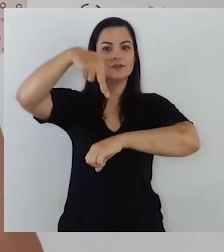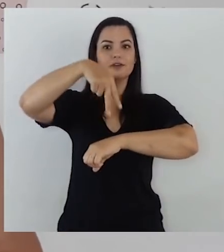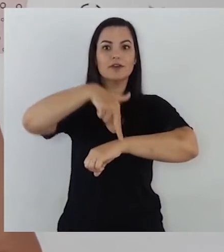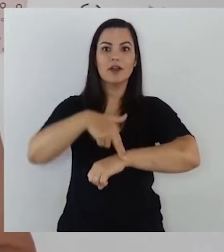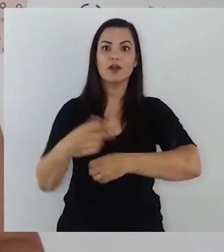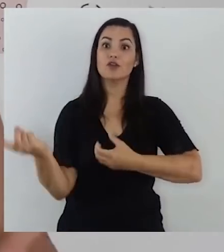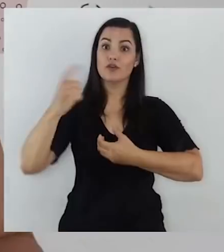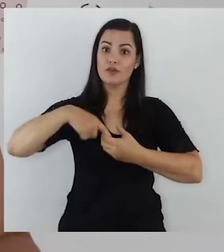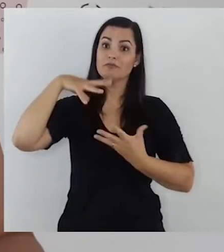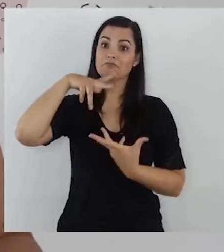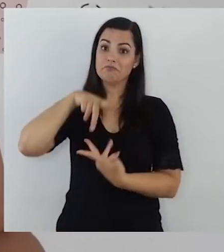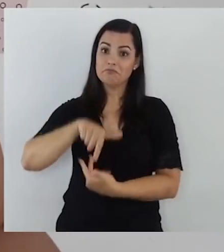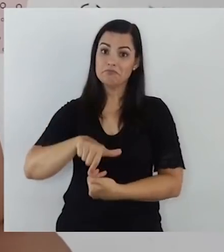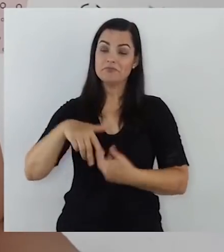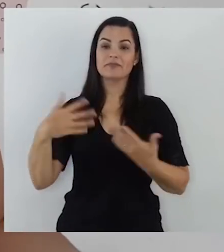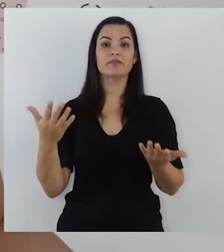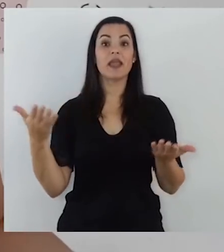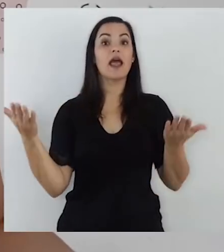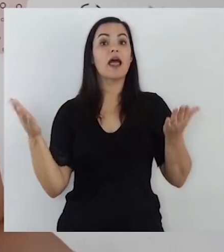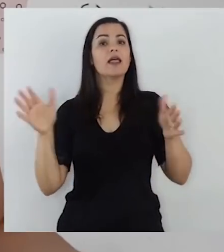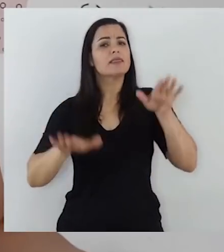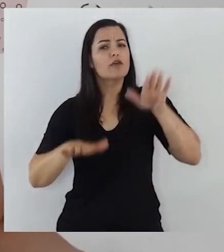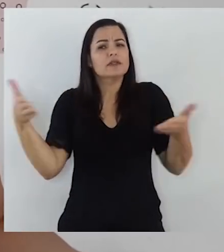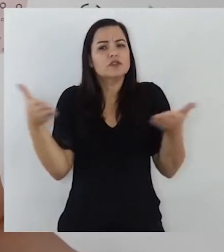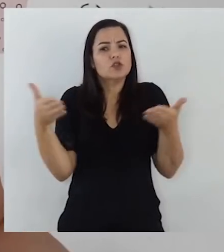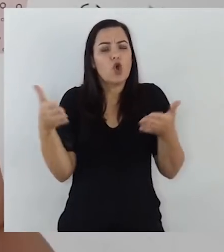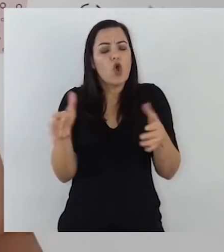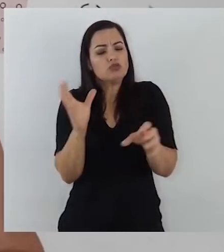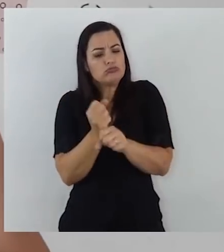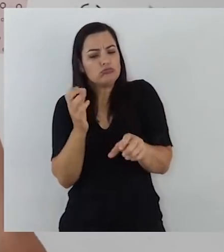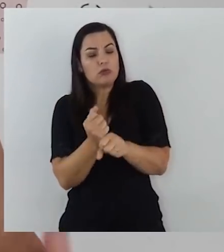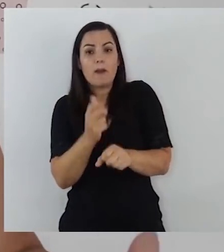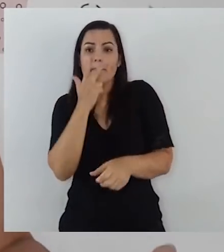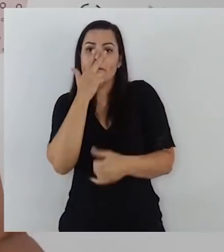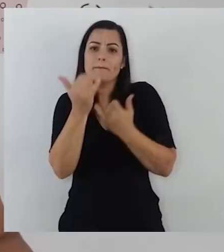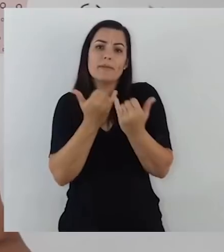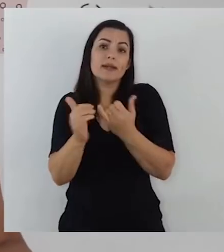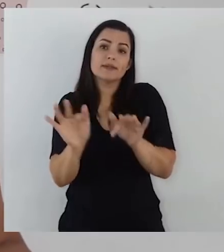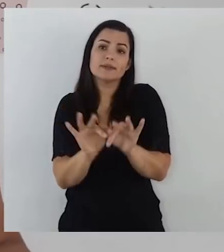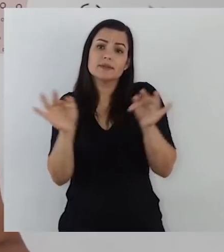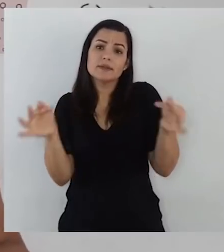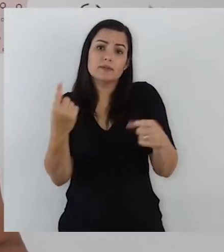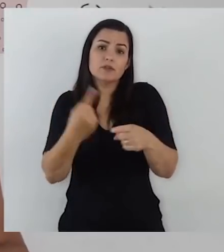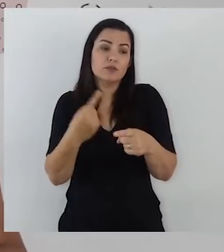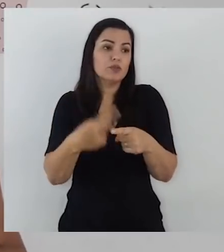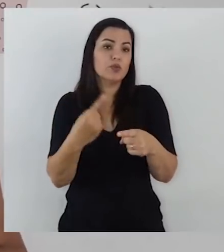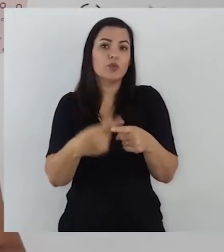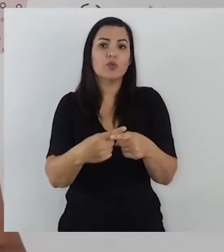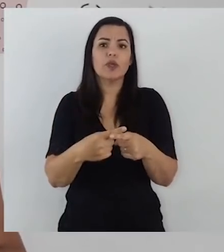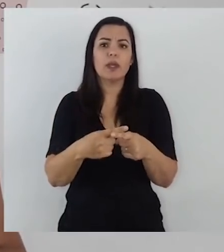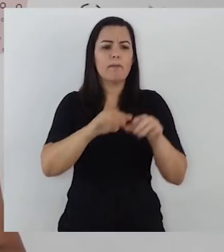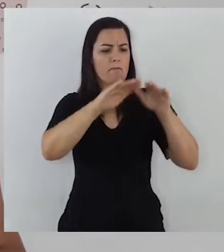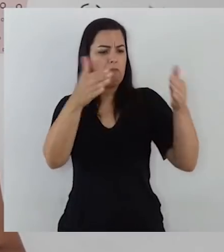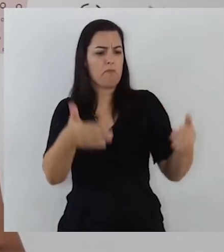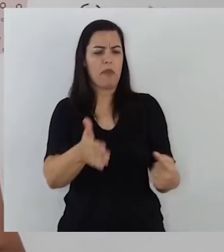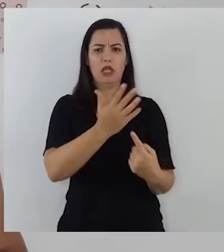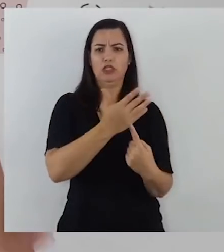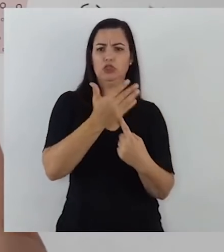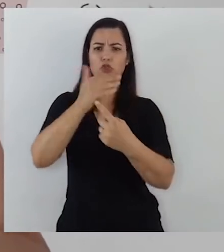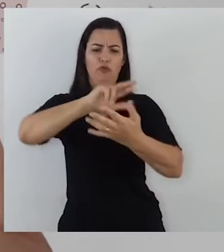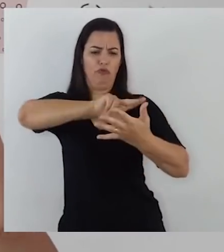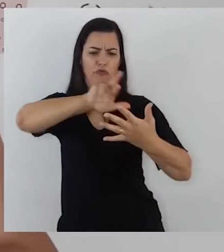Terra. Hoje, isso pode parecer um cálculo simples, onde muitos recursos tecnológicos são utilizados para